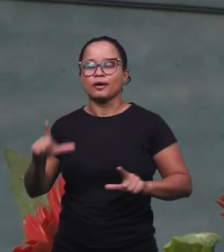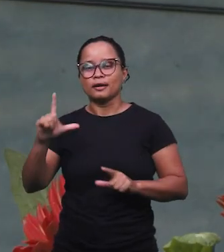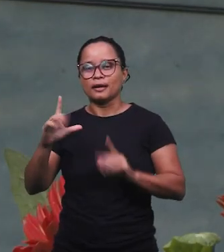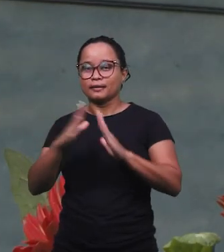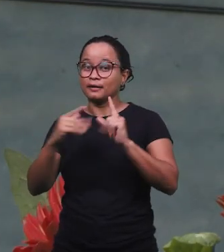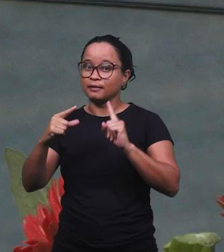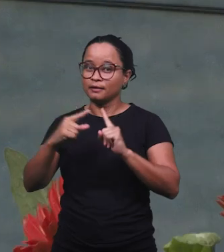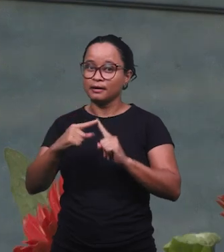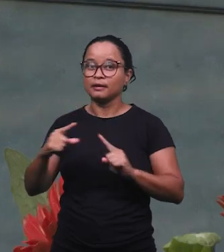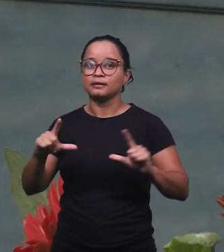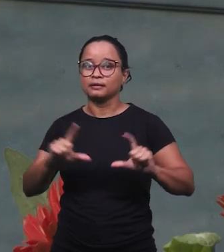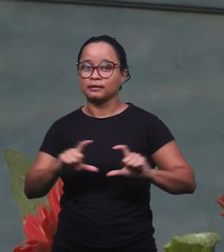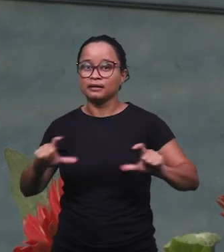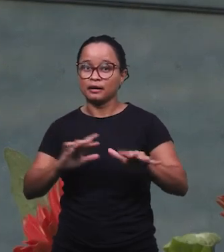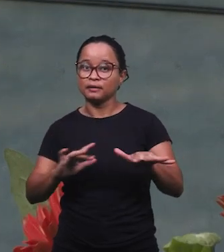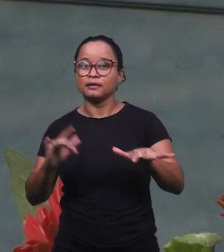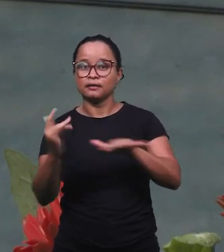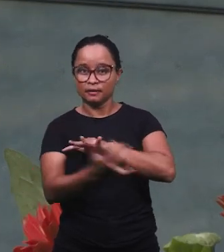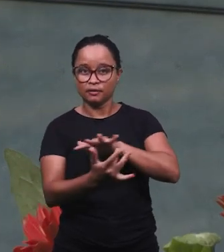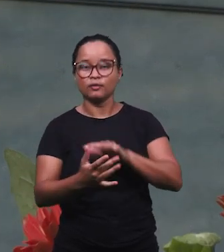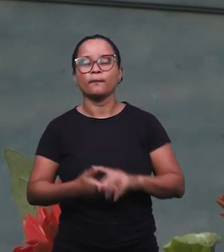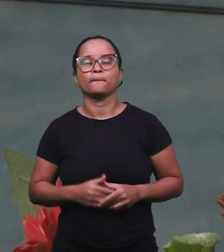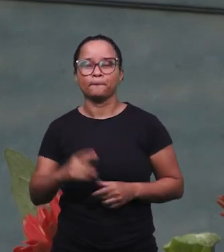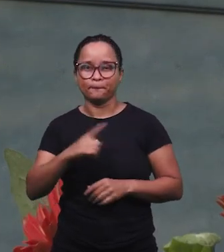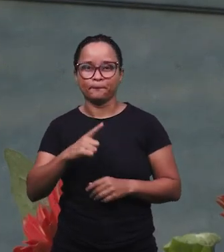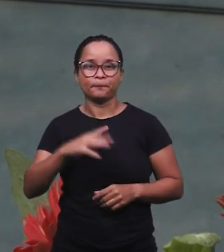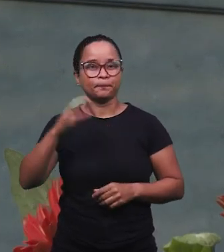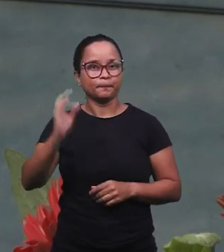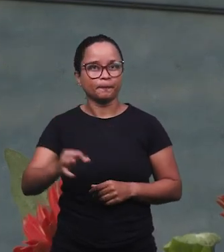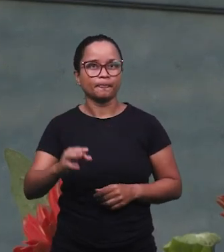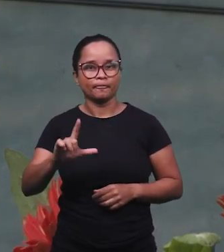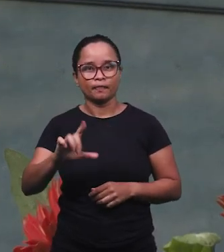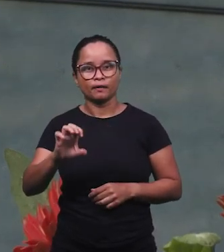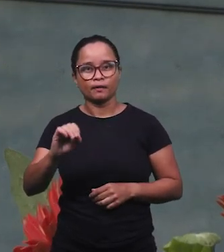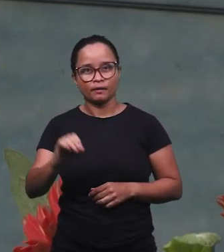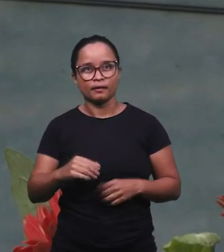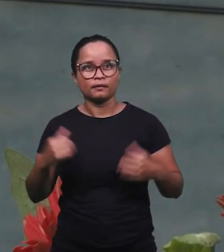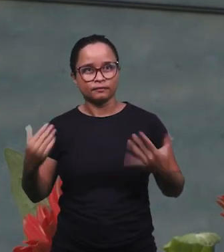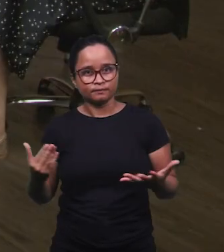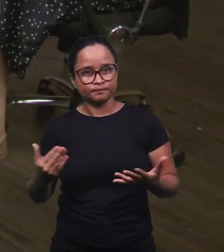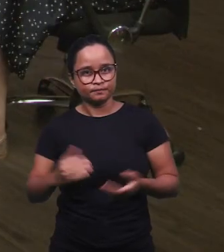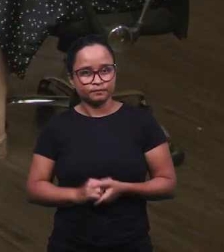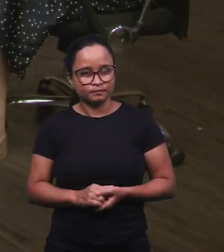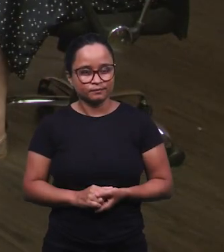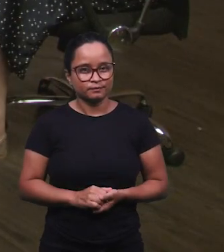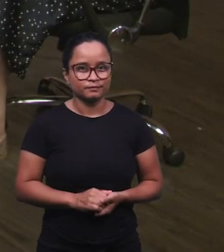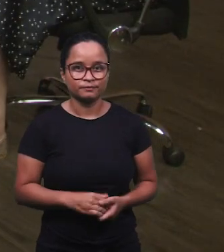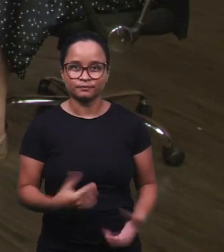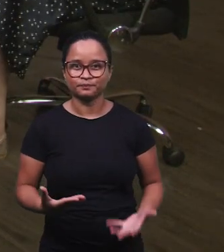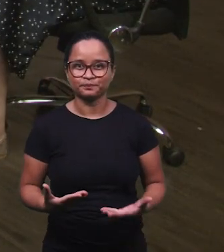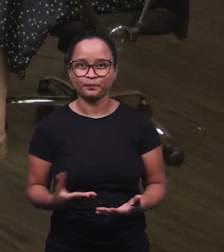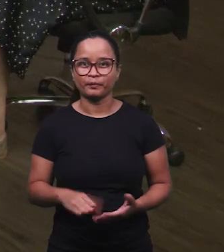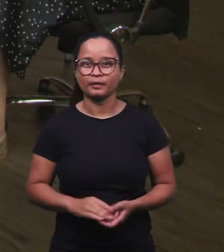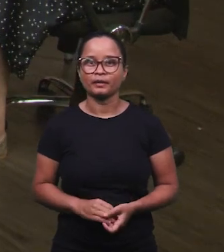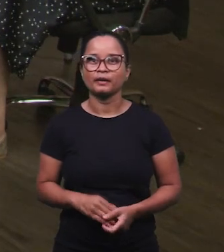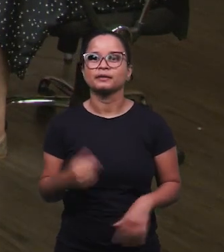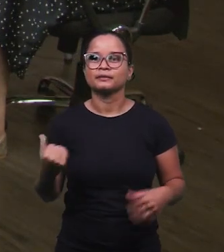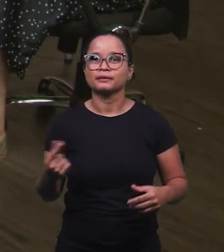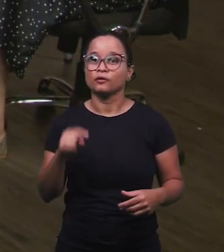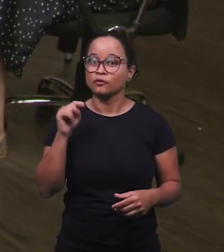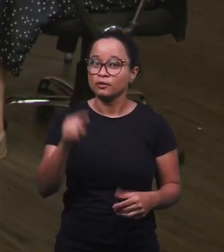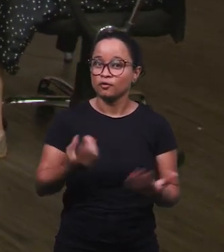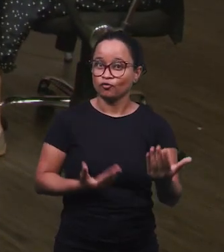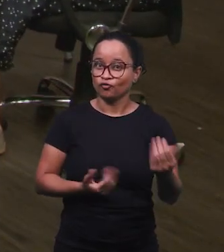outras pessoas os nossos endereços nas redes sociais, tá certo? Léo, estamos contando com isso, né, doutor patologista? Estamos contando que